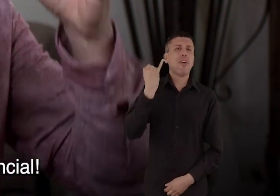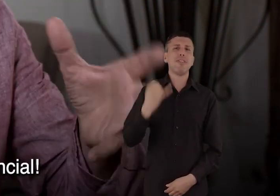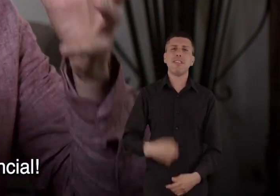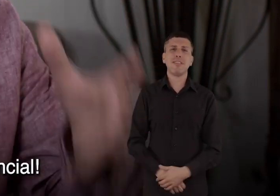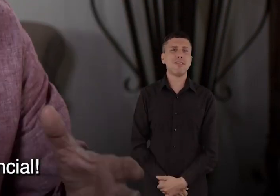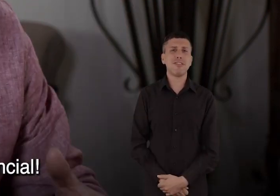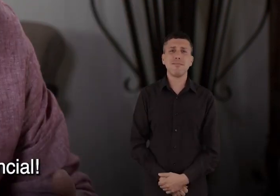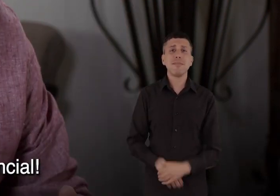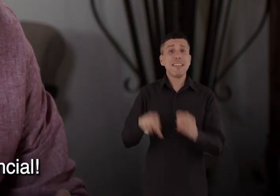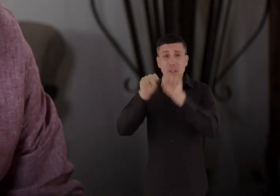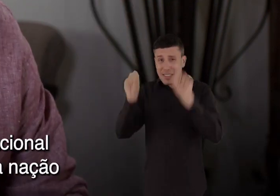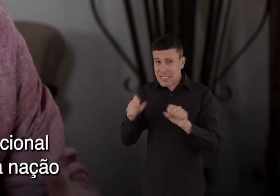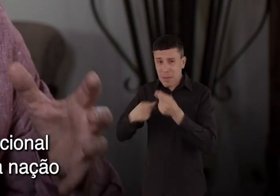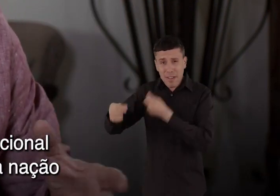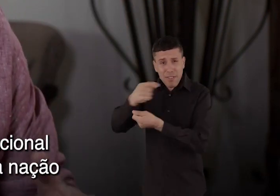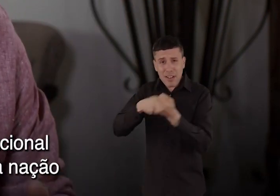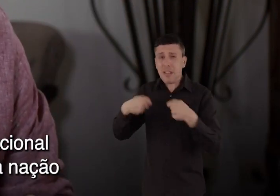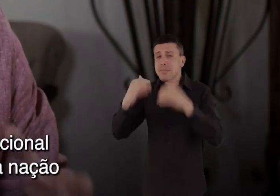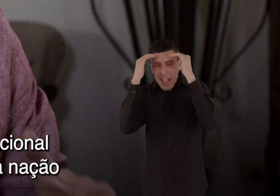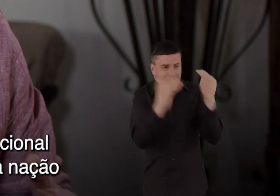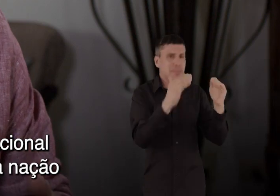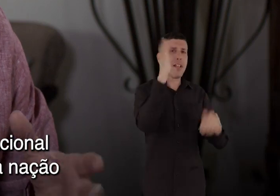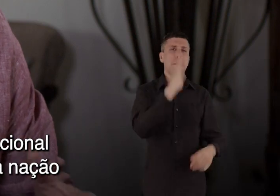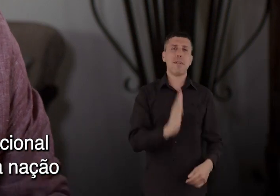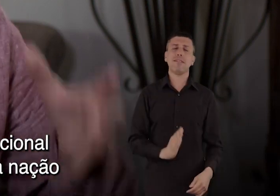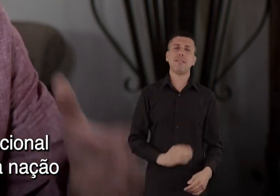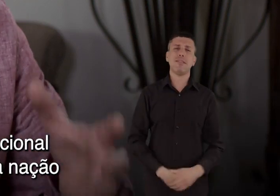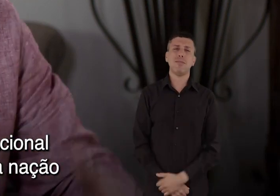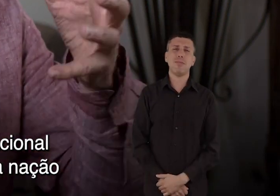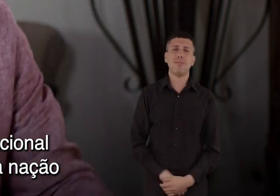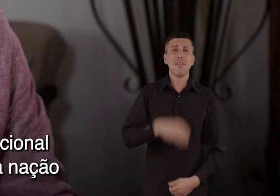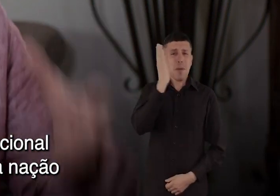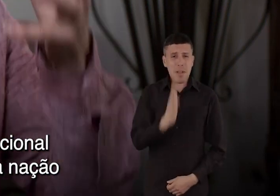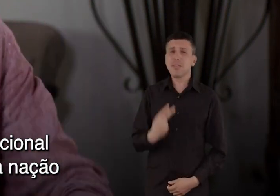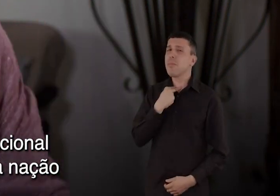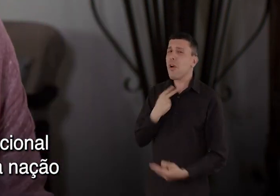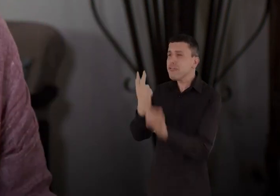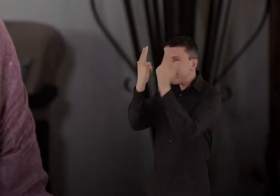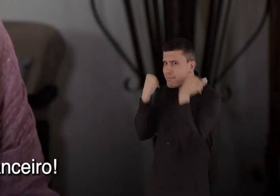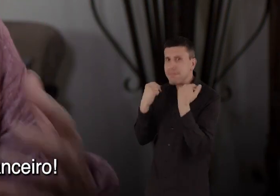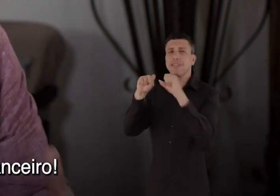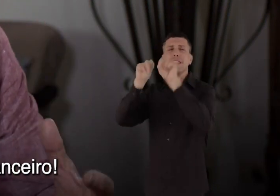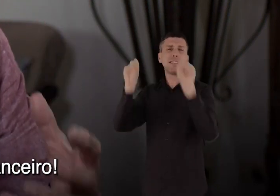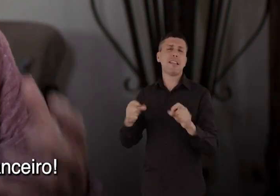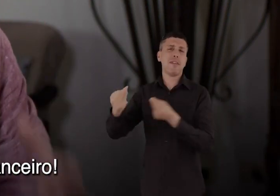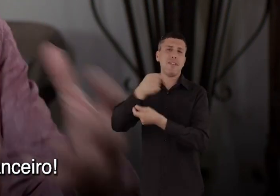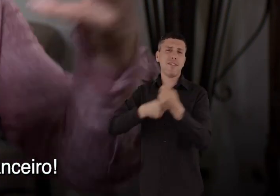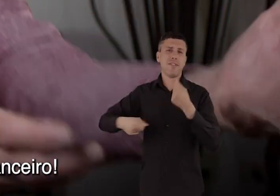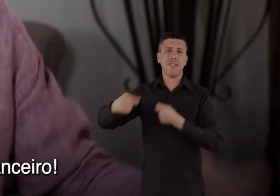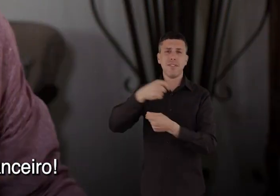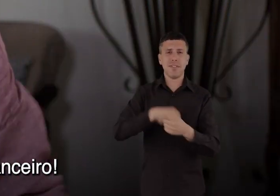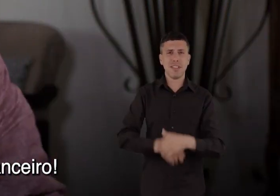192 é absolutamente essencial. O sistema financeiro nacional tem de estar a serviço da nação e não a